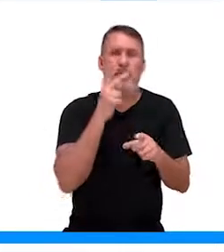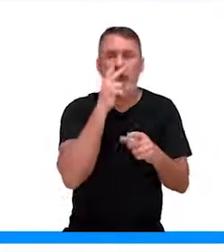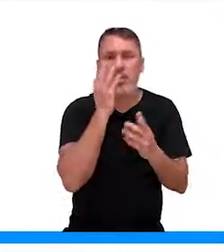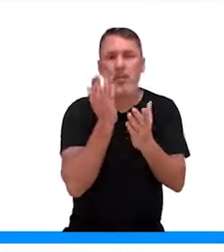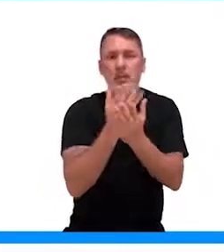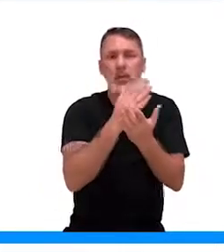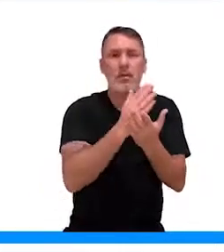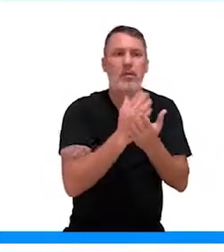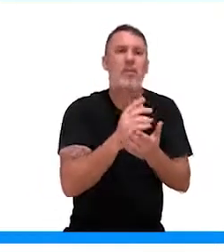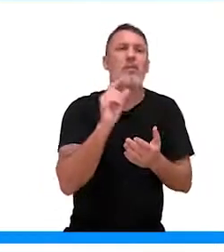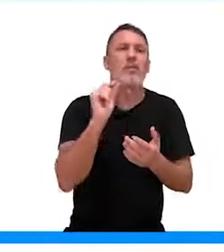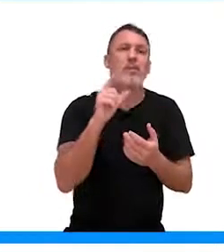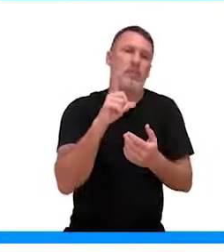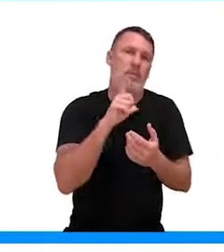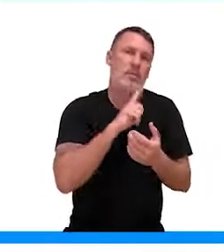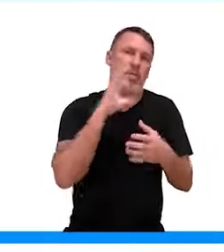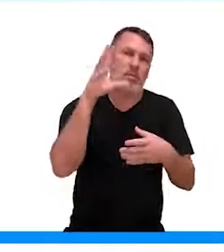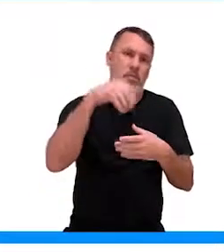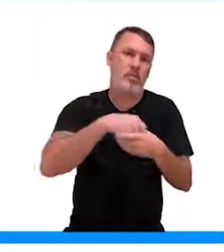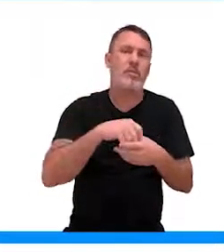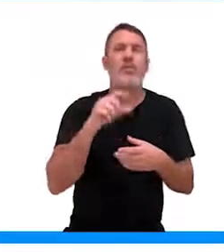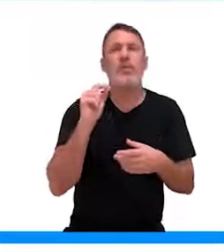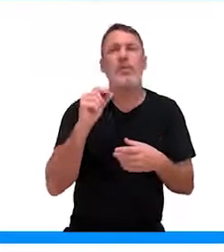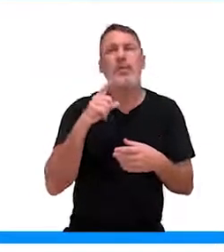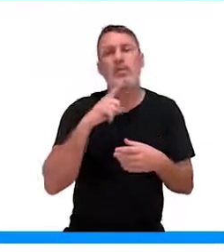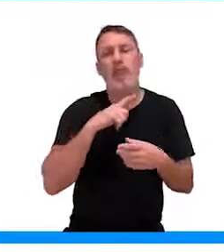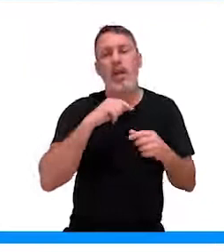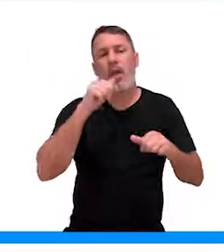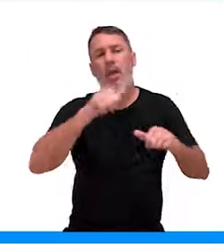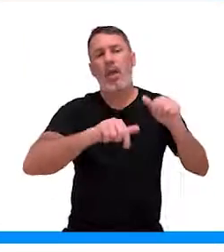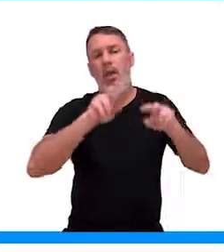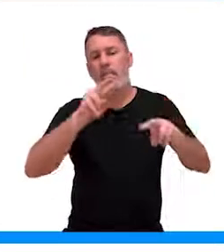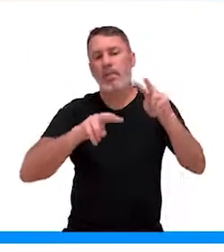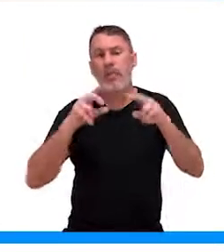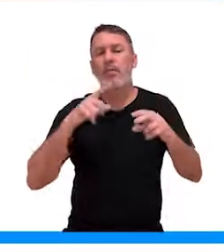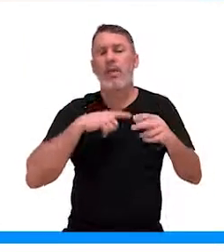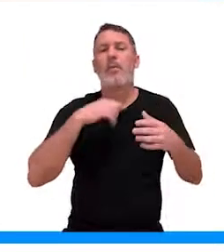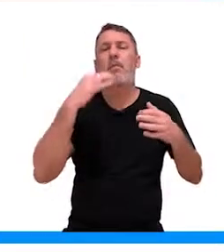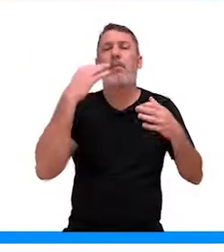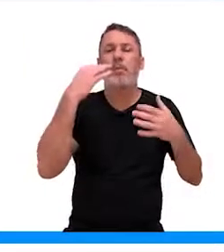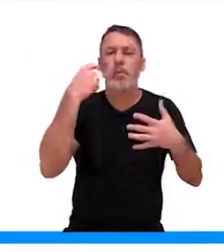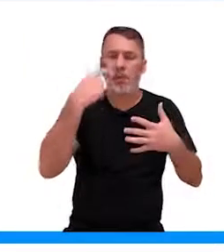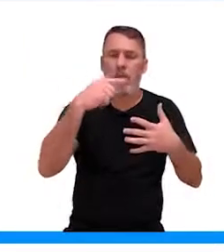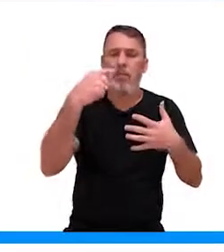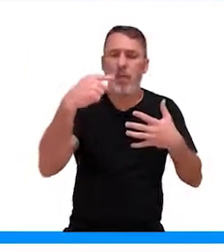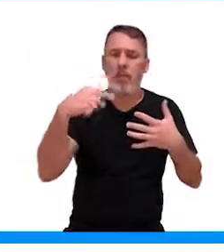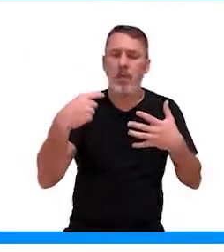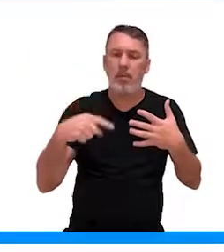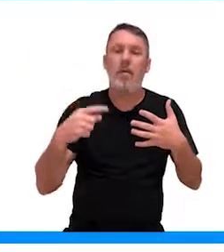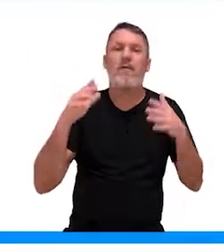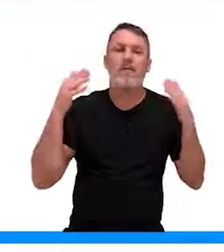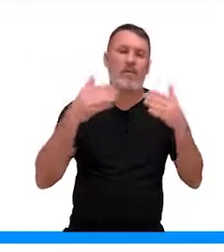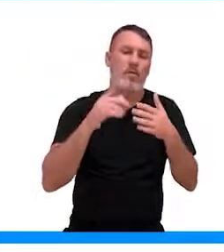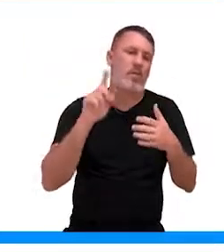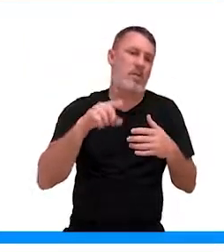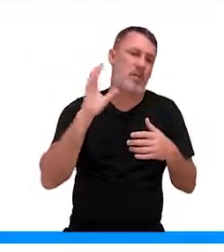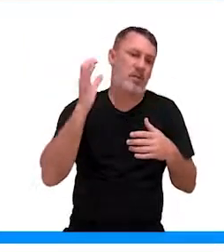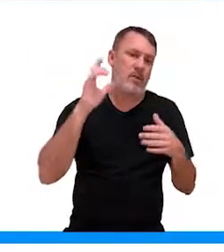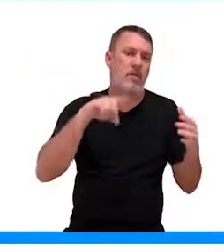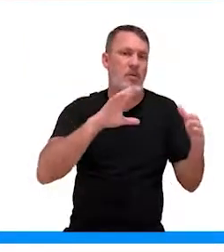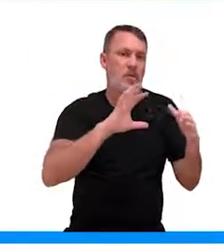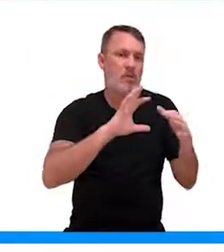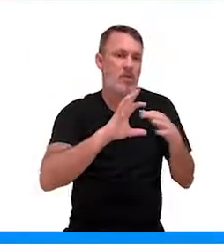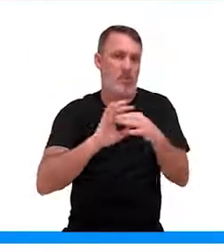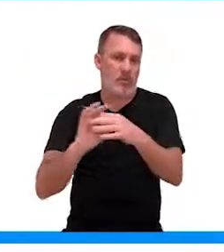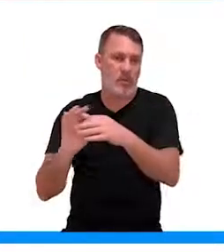partem aí, né, que partem de algumas análises, ponderações e considerações científicas, de